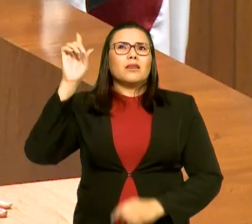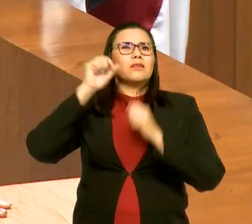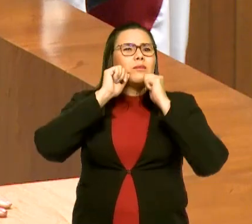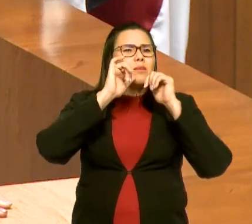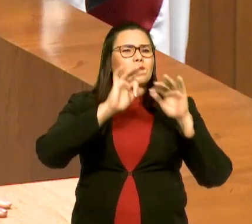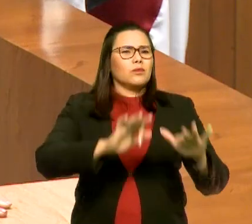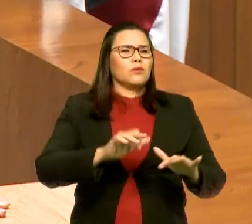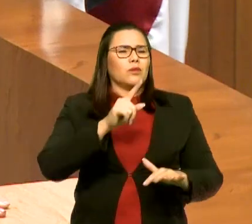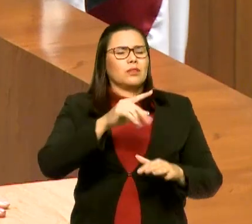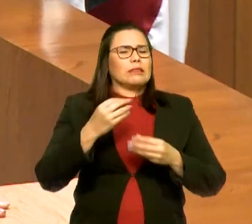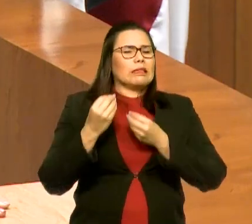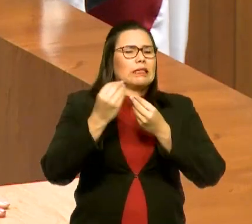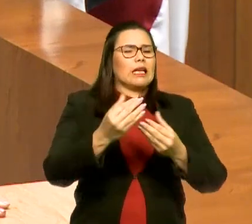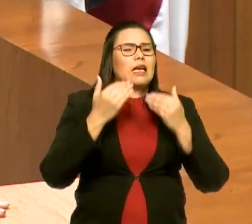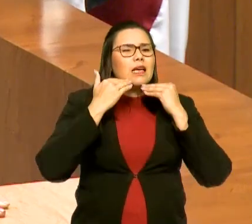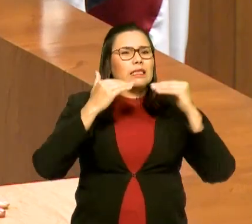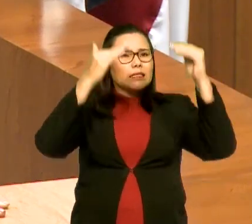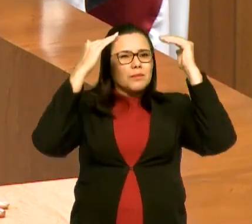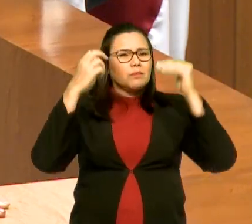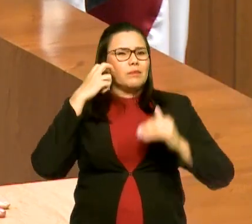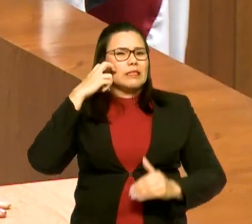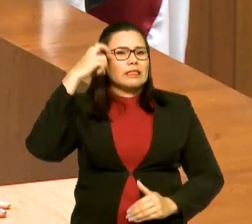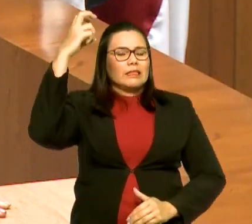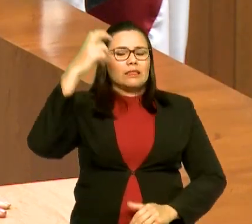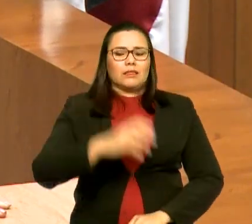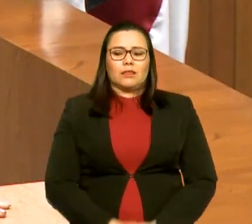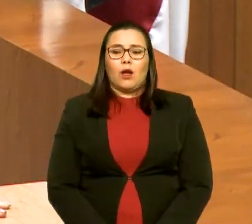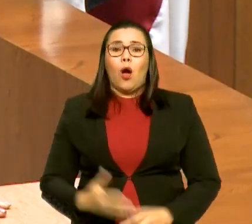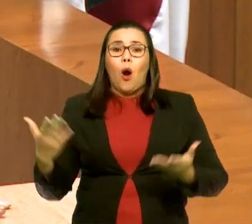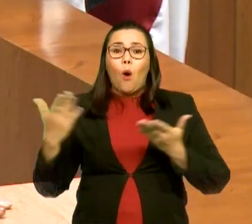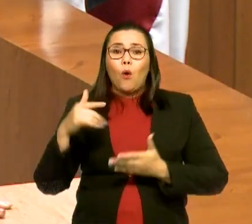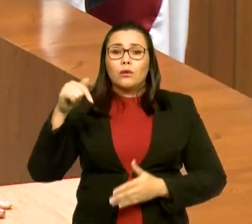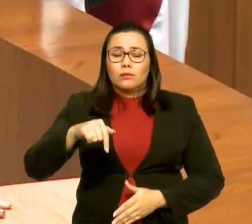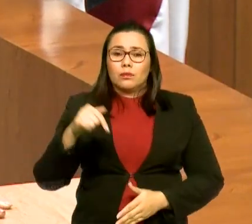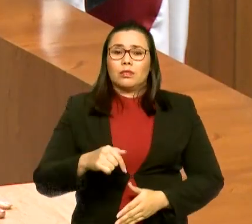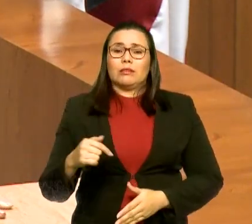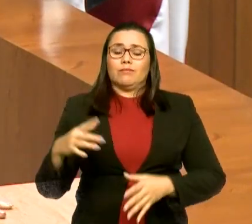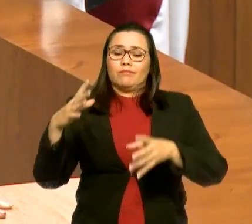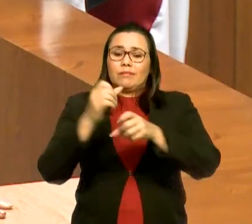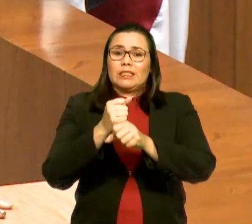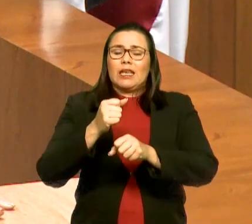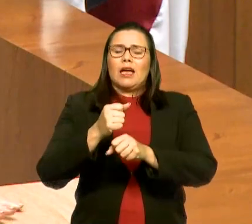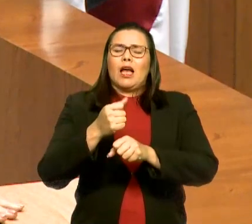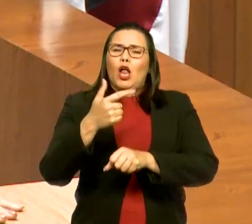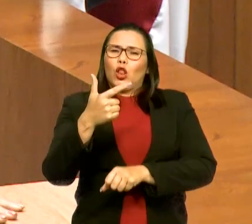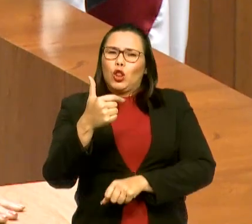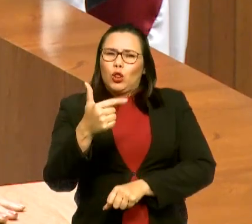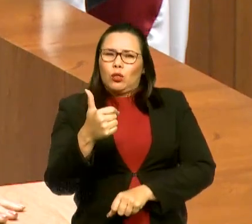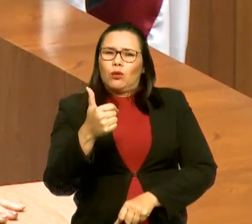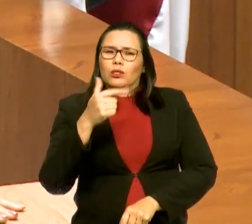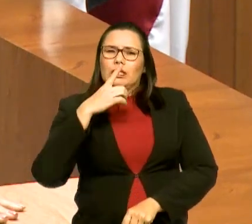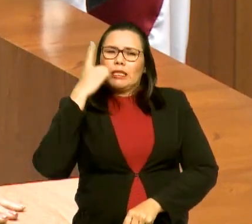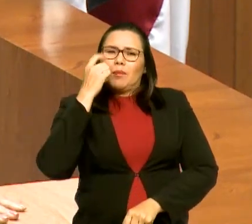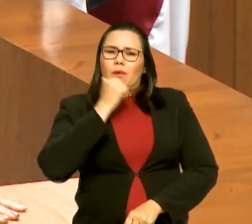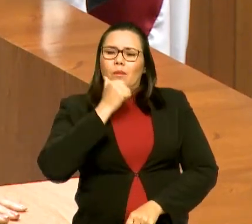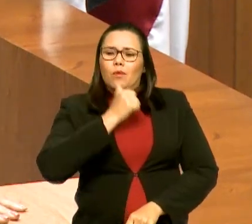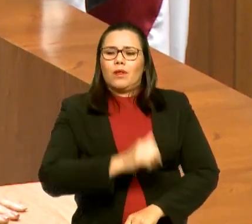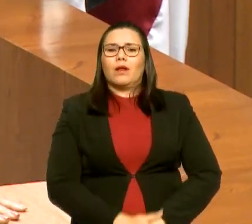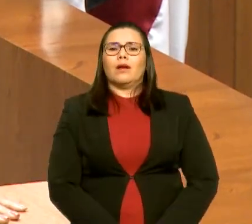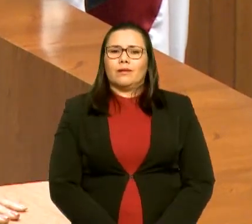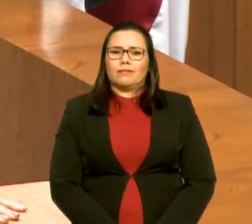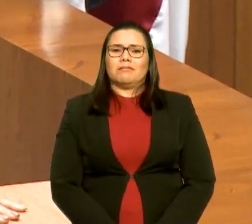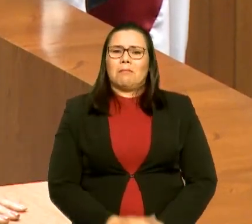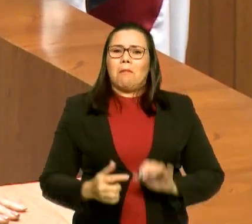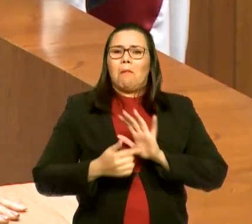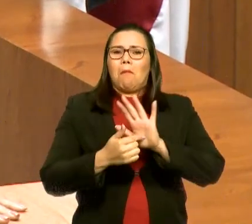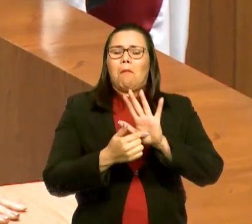dos trabalhos. Hoje somos 12 mulheres no Parlamento, um grande avanço da presença feminina na